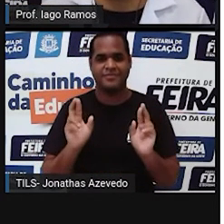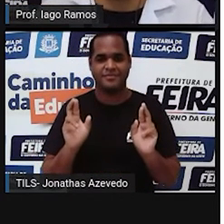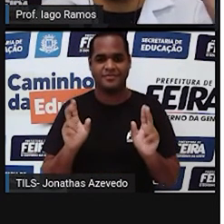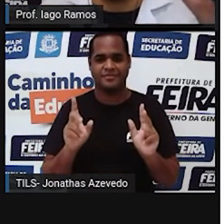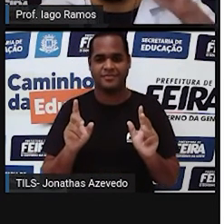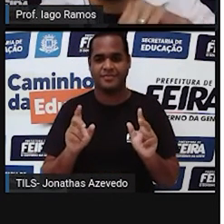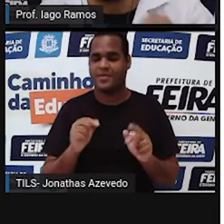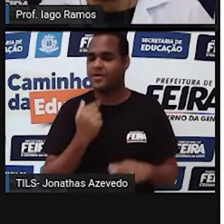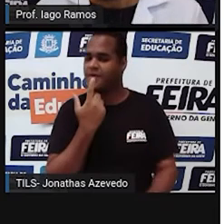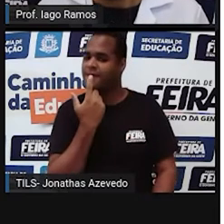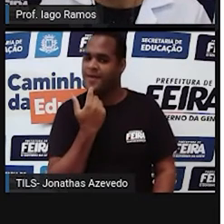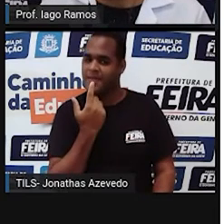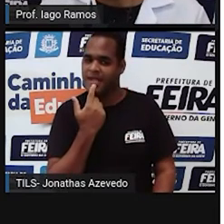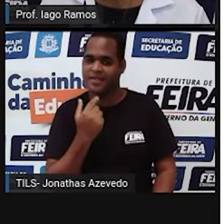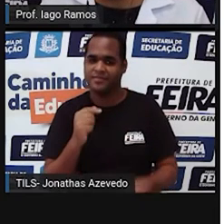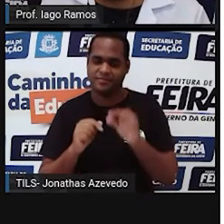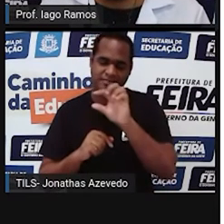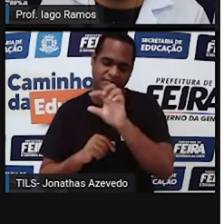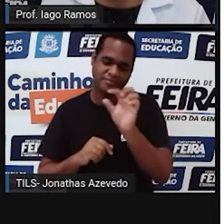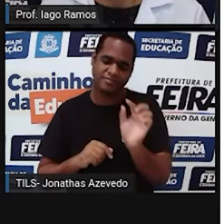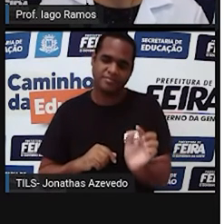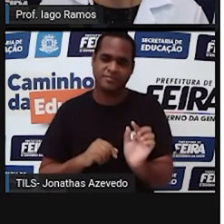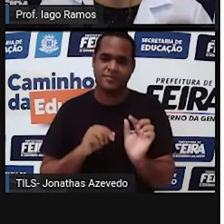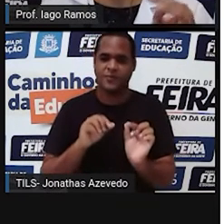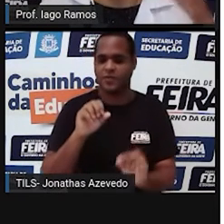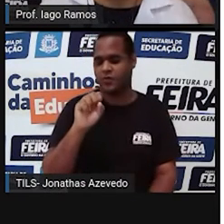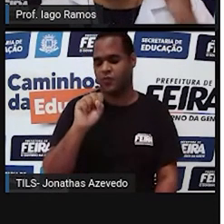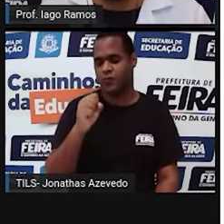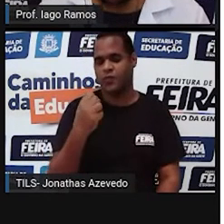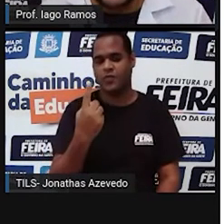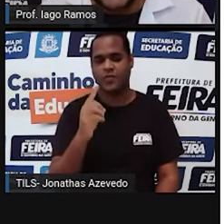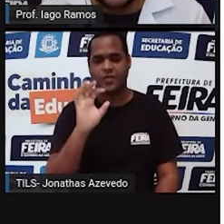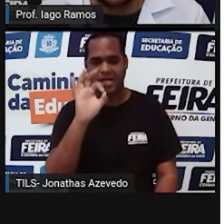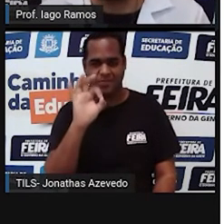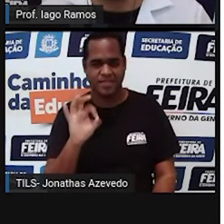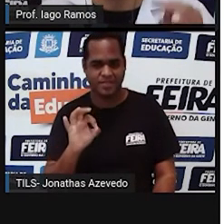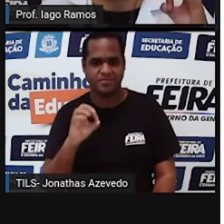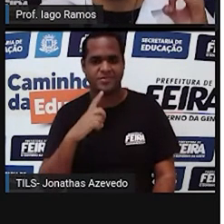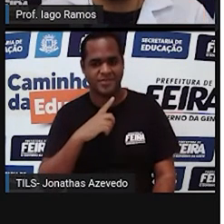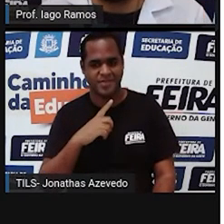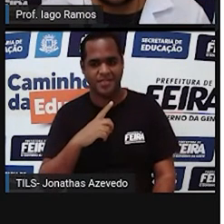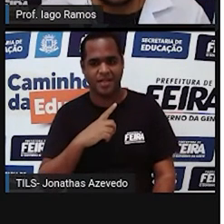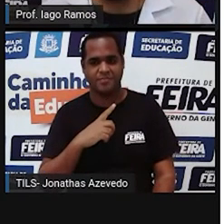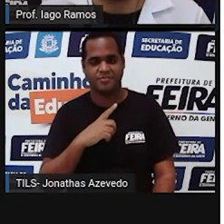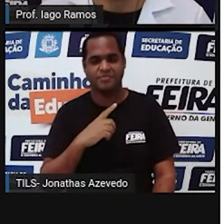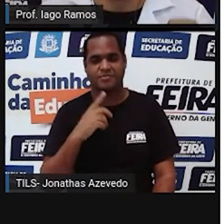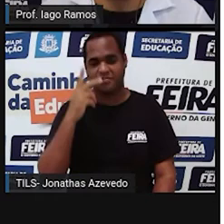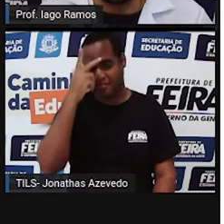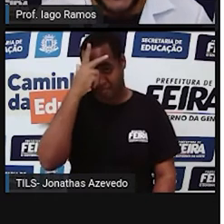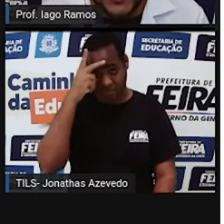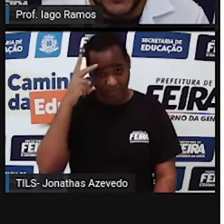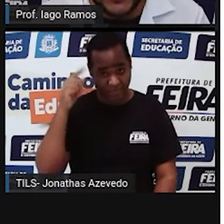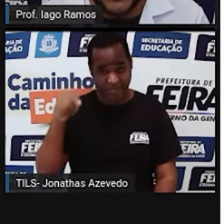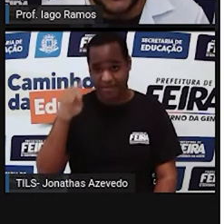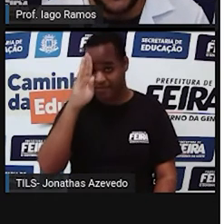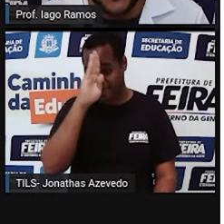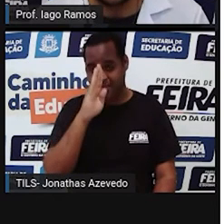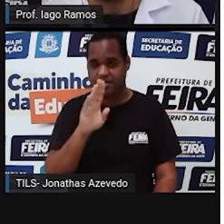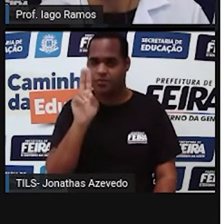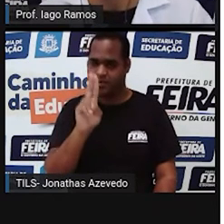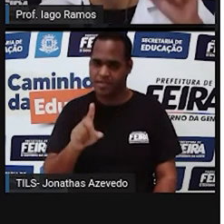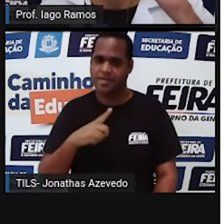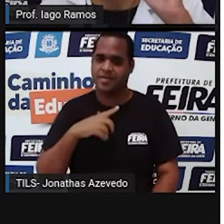uma parte de vermelho. Essa parte de vermelho diz que 81% da população brasileira usa